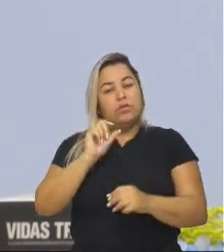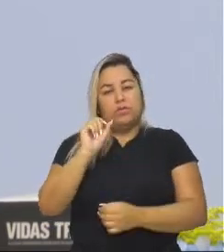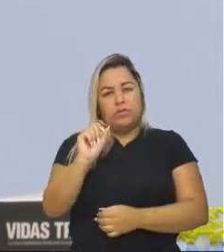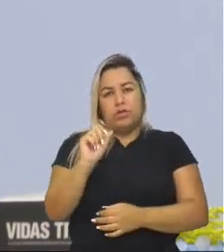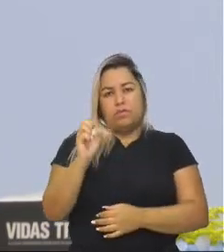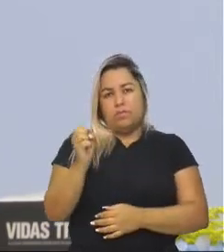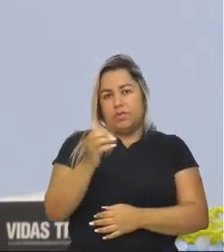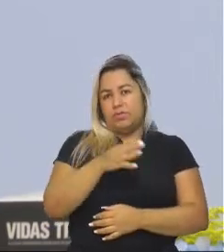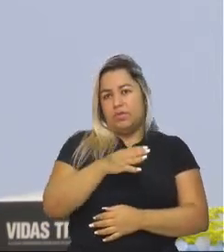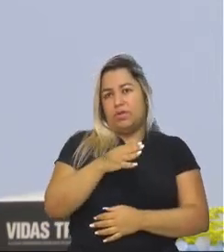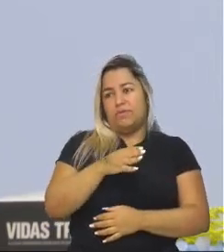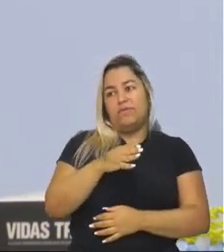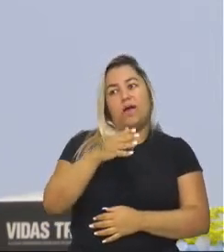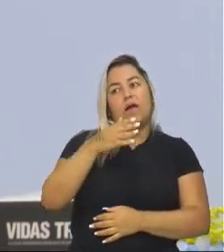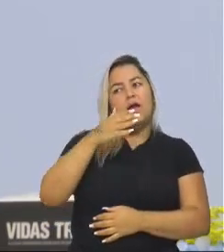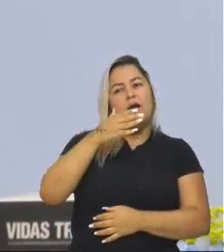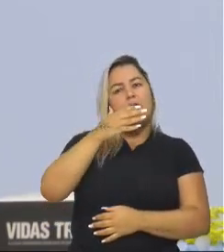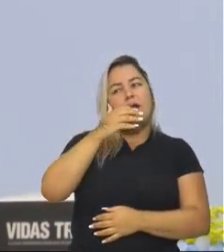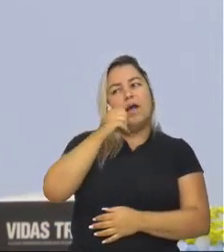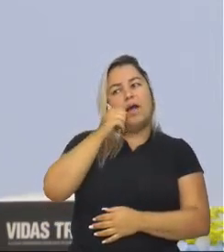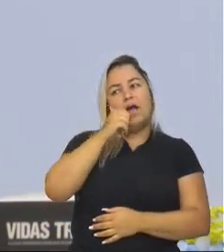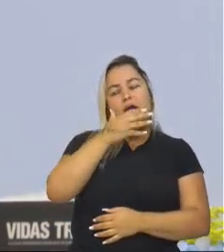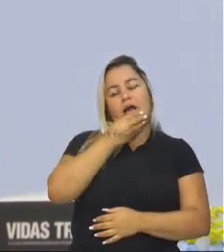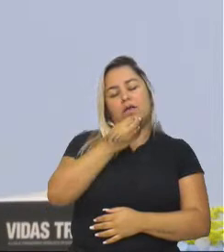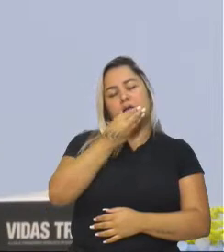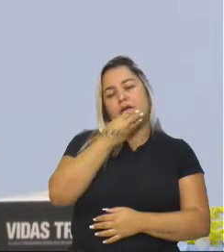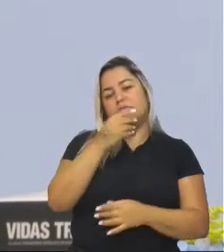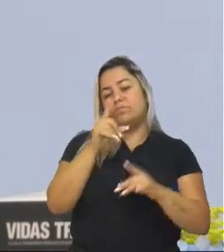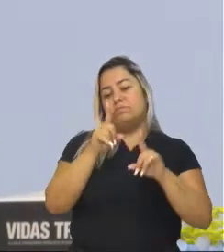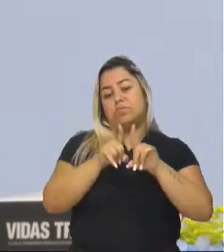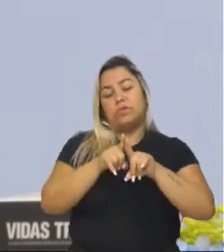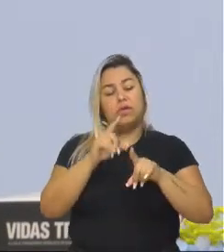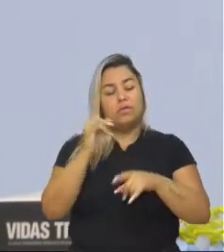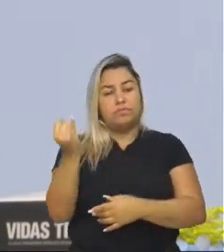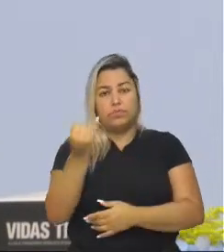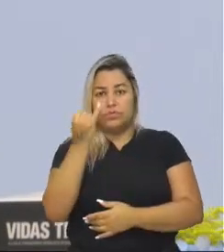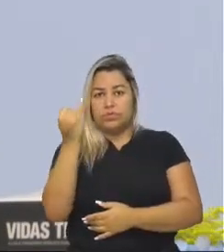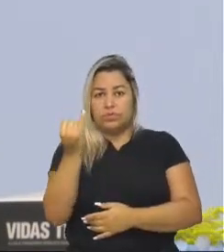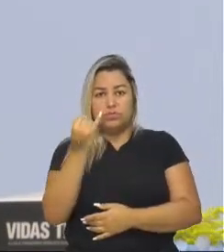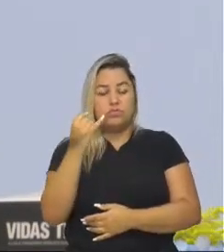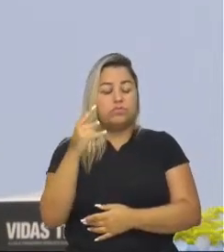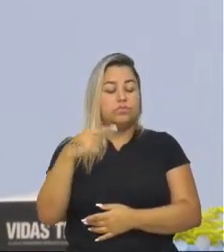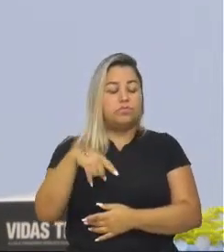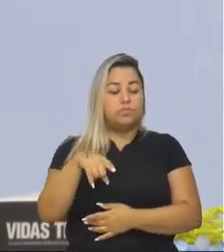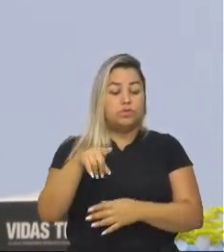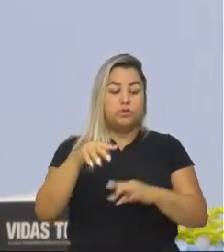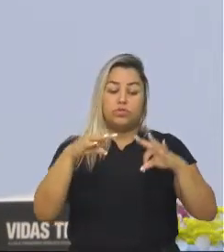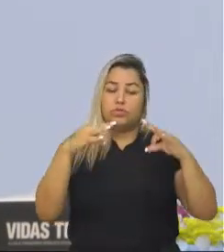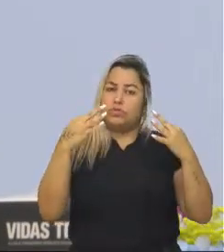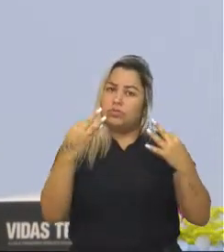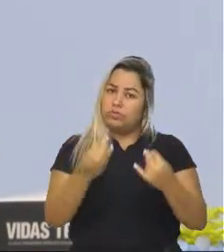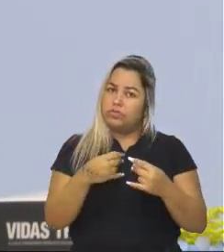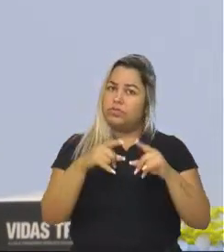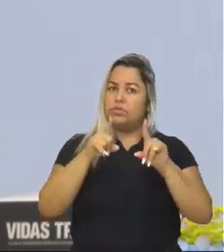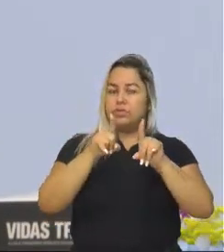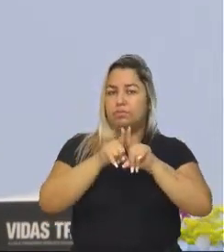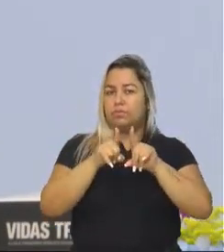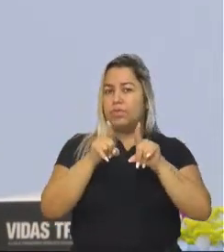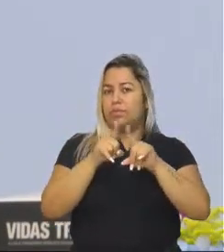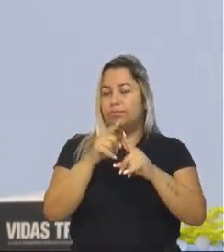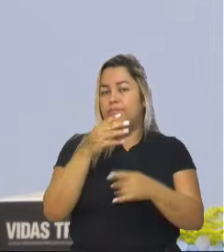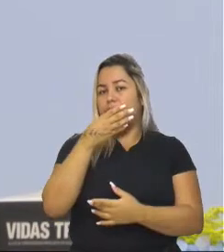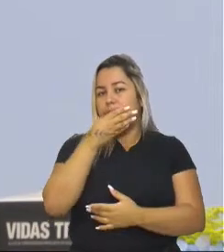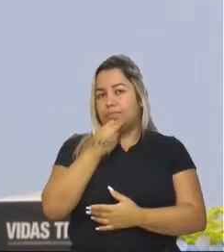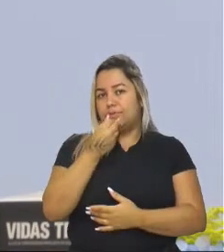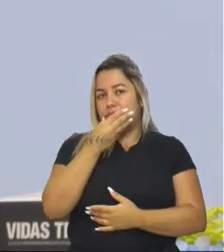nova masculinidade, outra masculinidade. Vai ser muito importante para todo mundo, para as pessoas cis, sobretudo para os